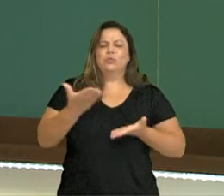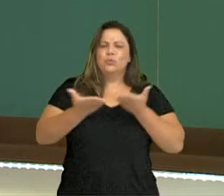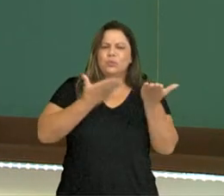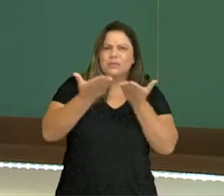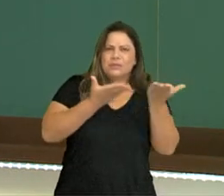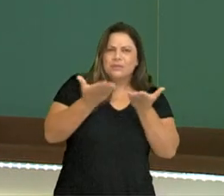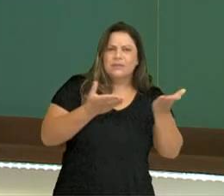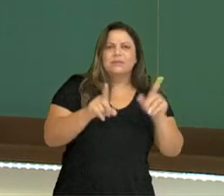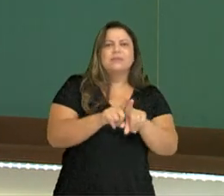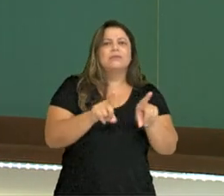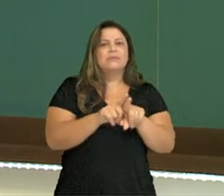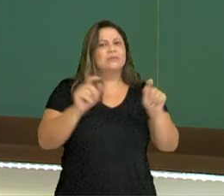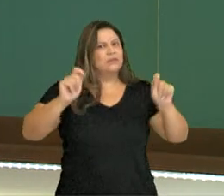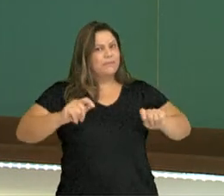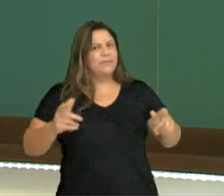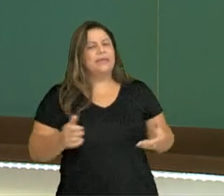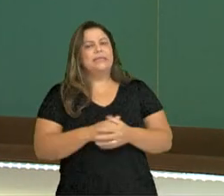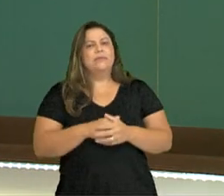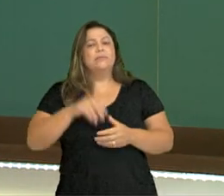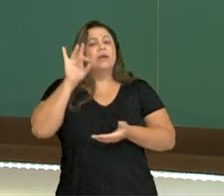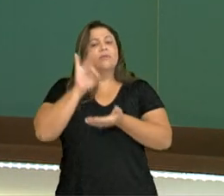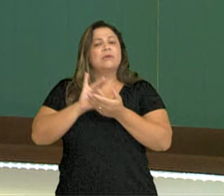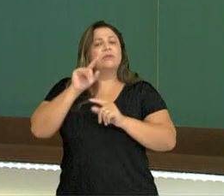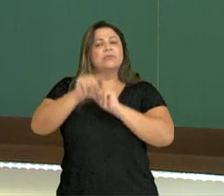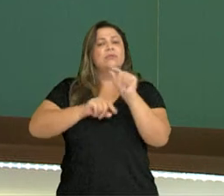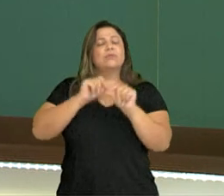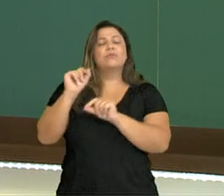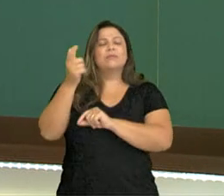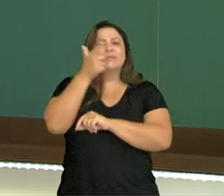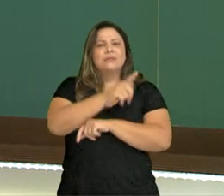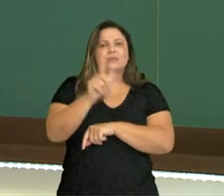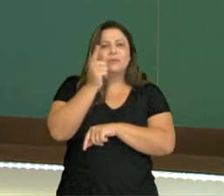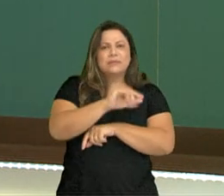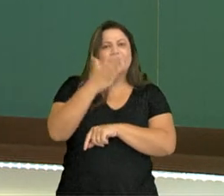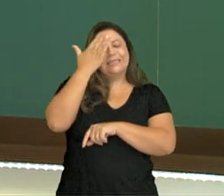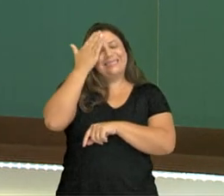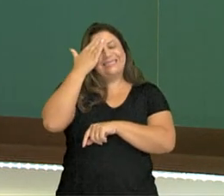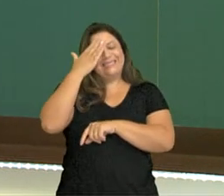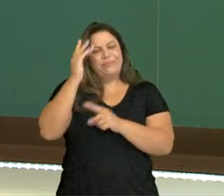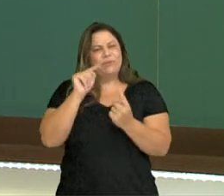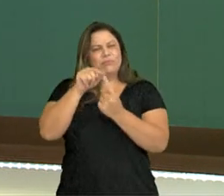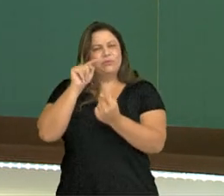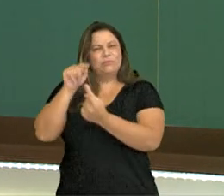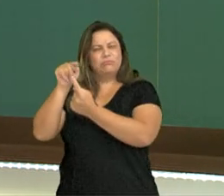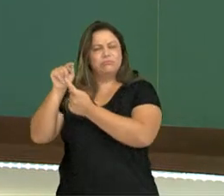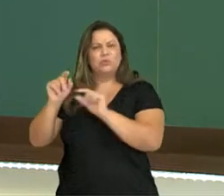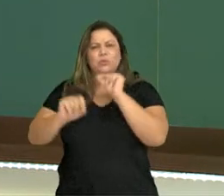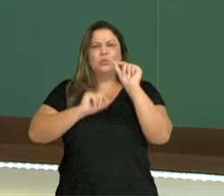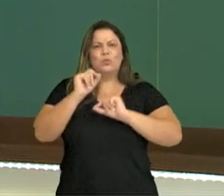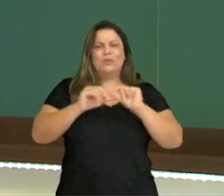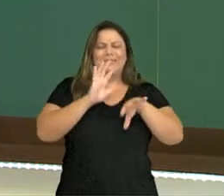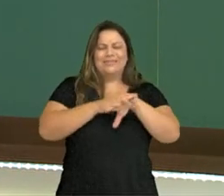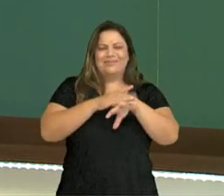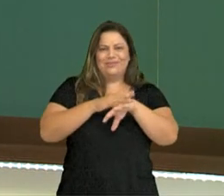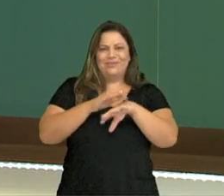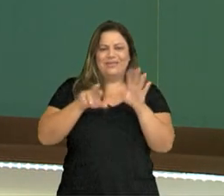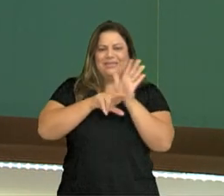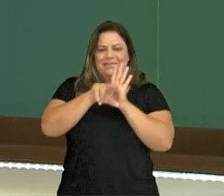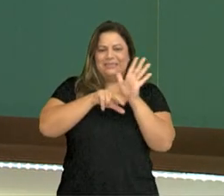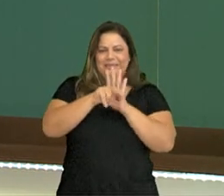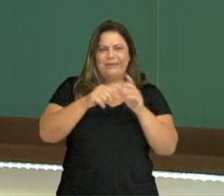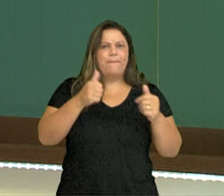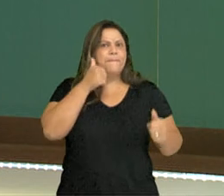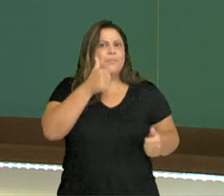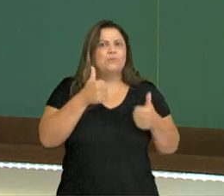tratamento, mas o fato de vocês conseguirem, né, saber, identificar quais são as doenças causadas por bactérias vai ser